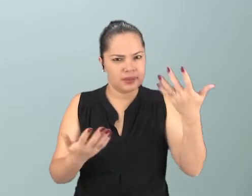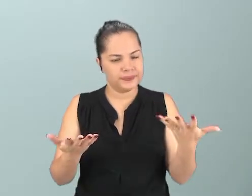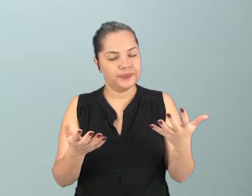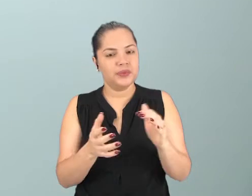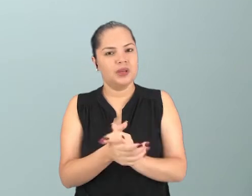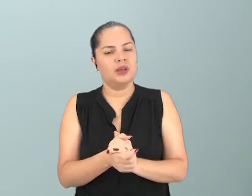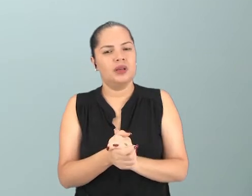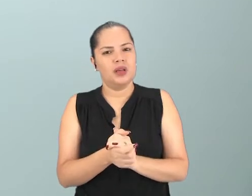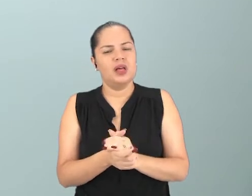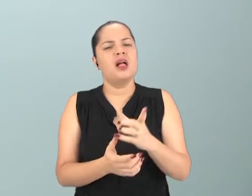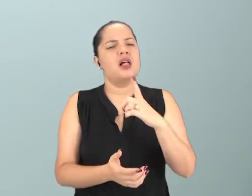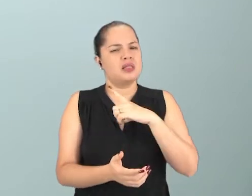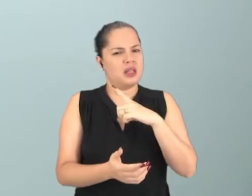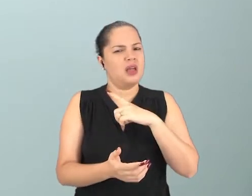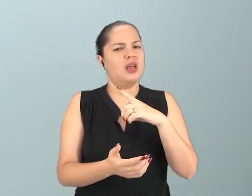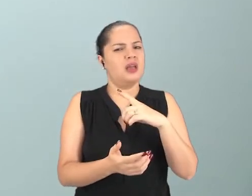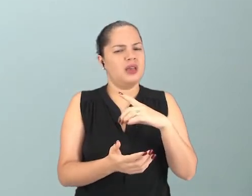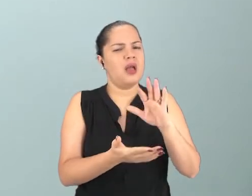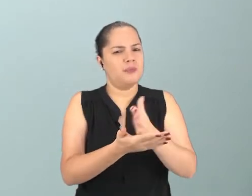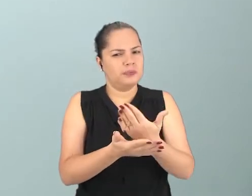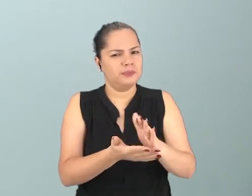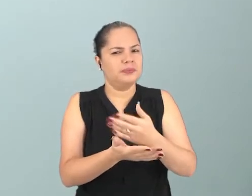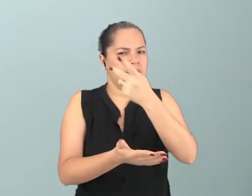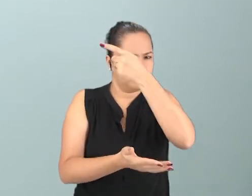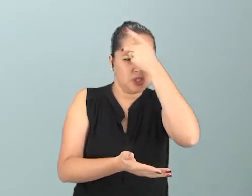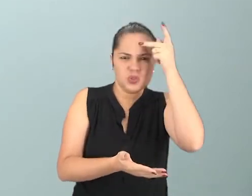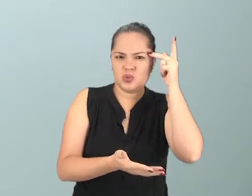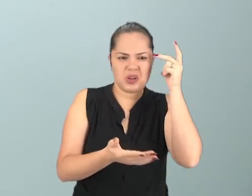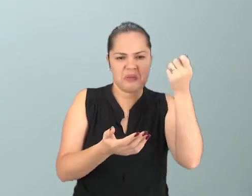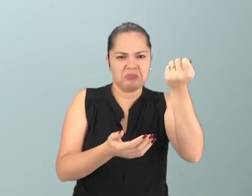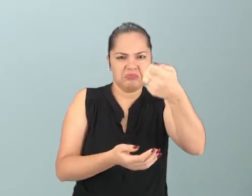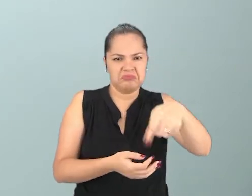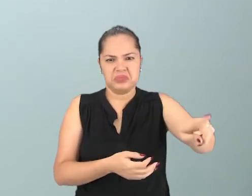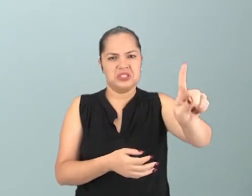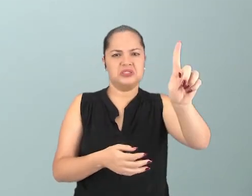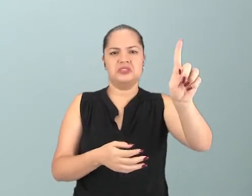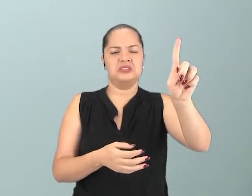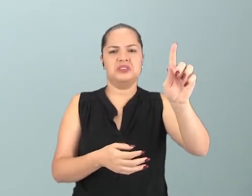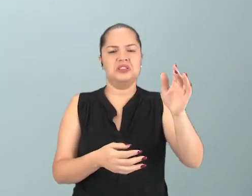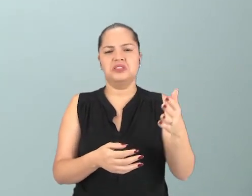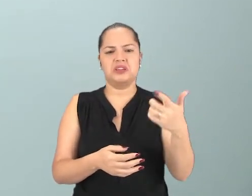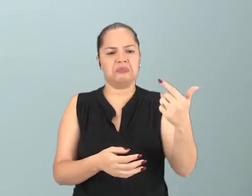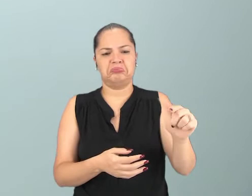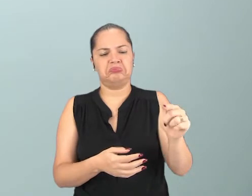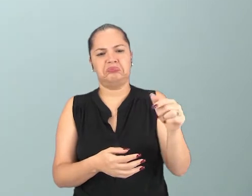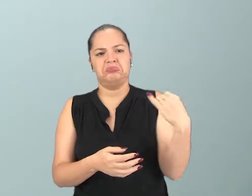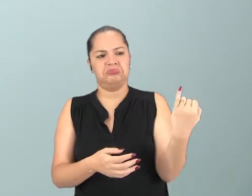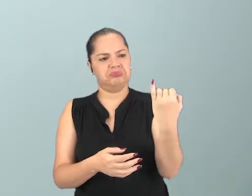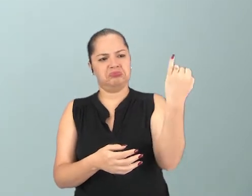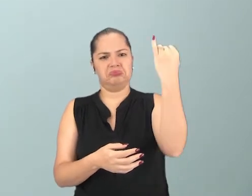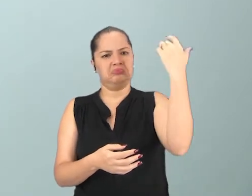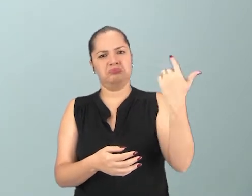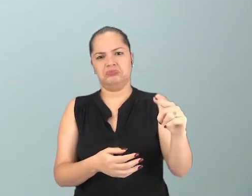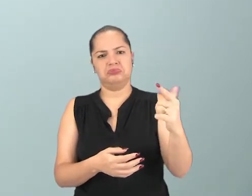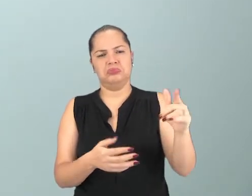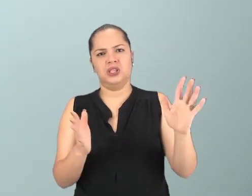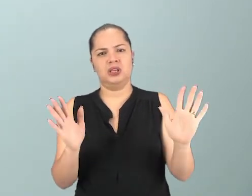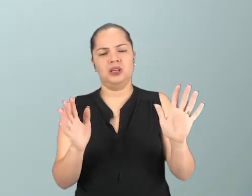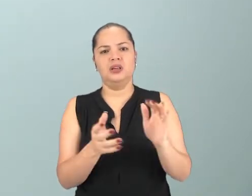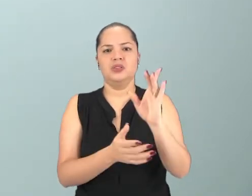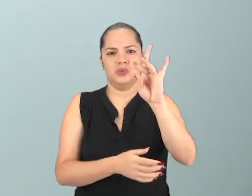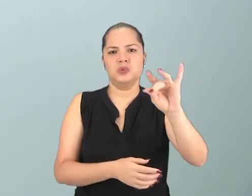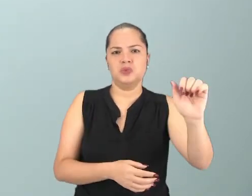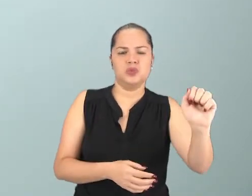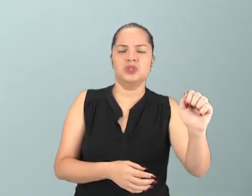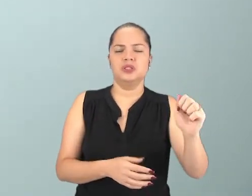infelizmente, há pessoas que acham que não precisamos desse dia, do Dia Nacional da Consciência Negra. Vamos ler o artigo de opinião e